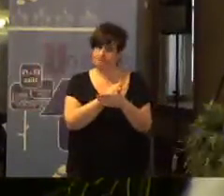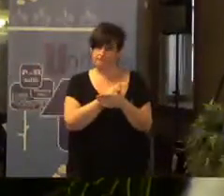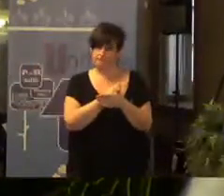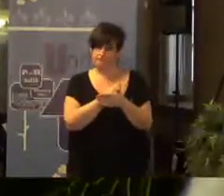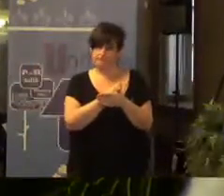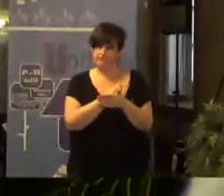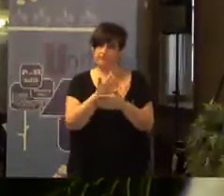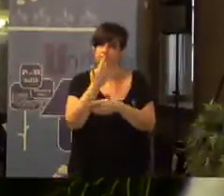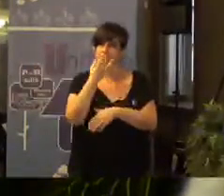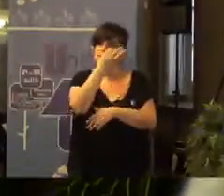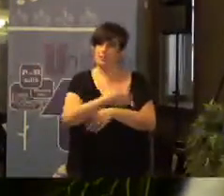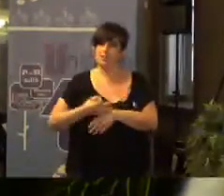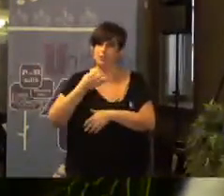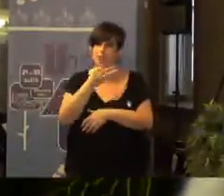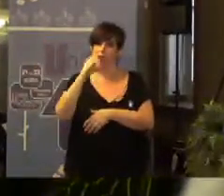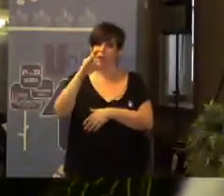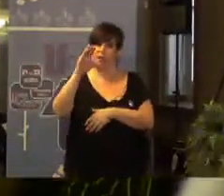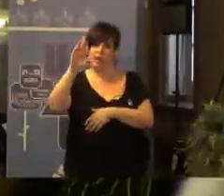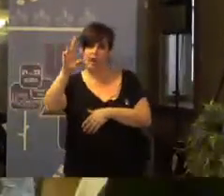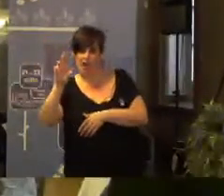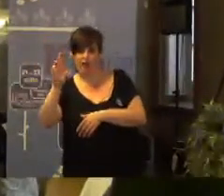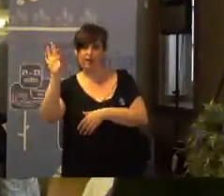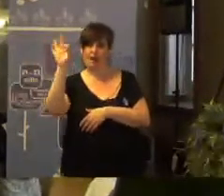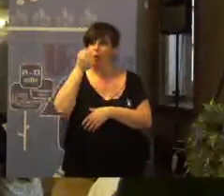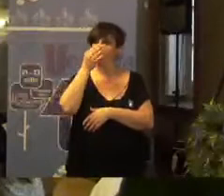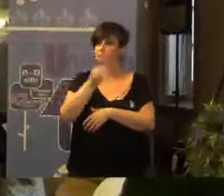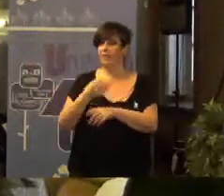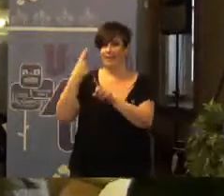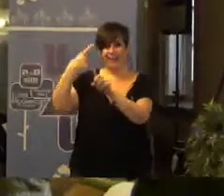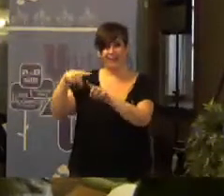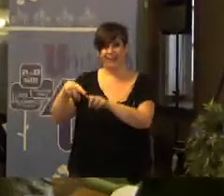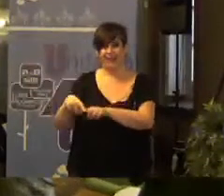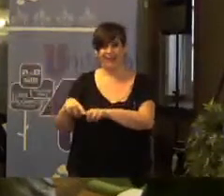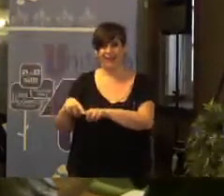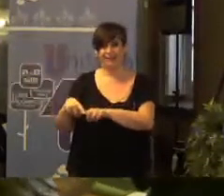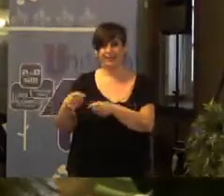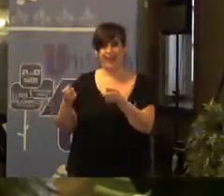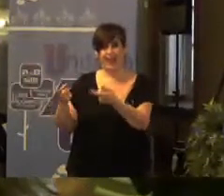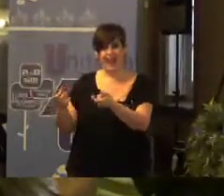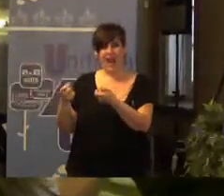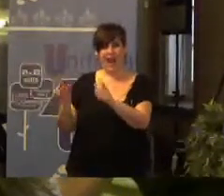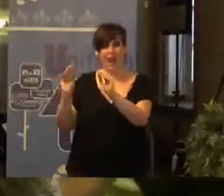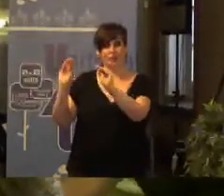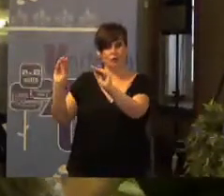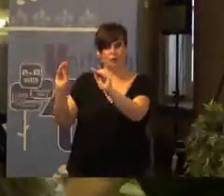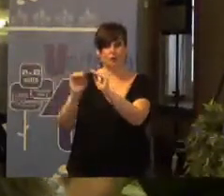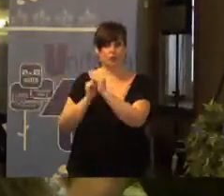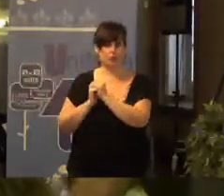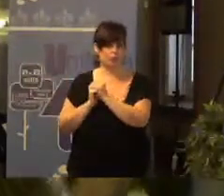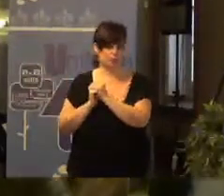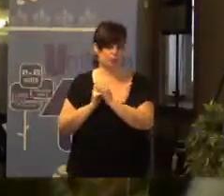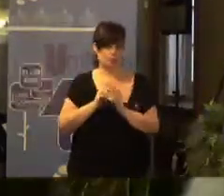de Cristiano Ronaldo do Eurogrupo, todo o discurso de campeão dos tratados, do ministro